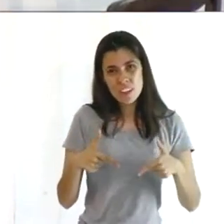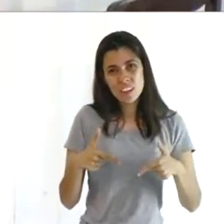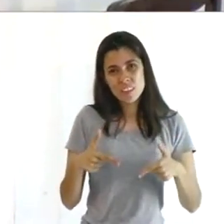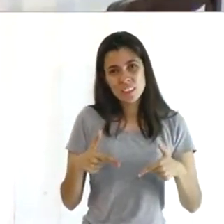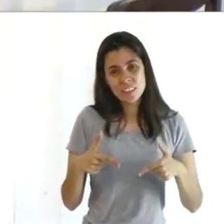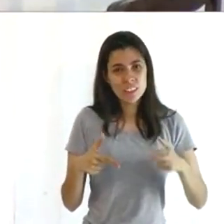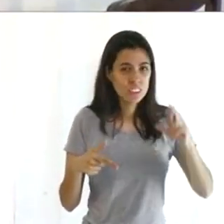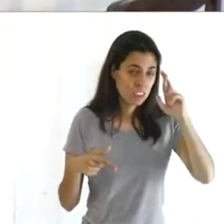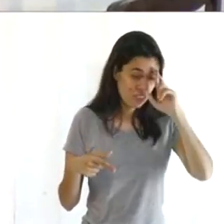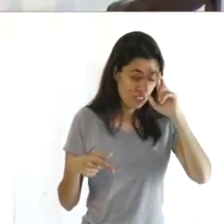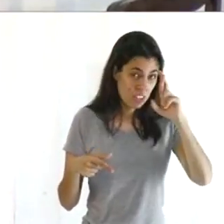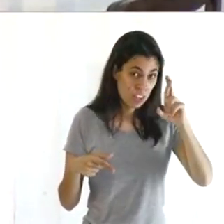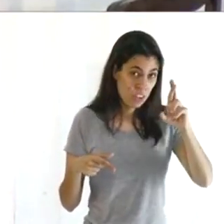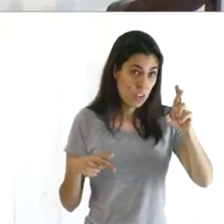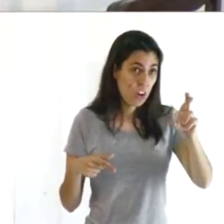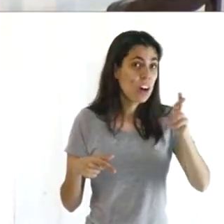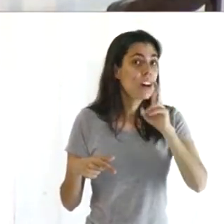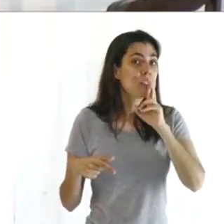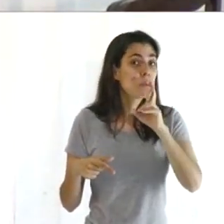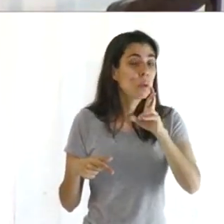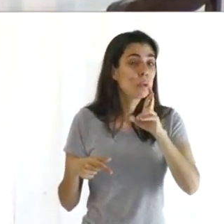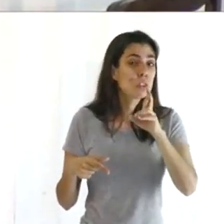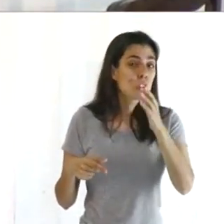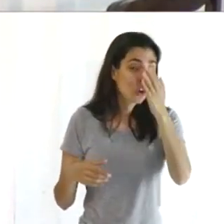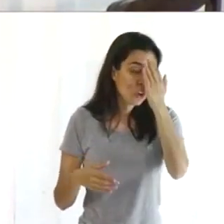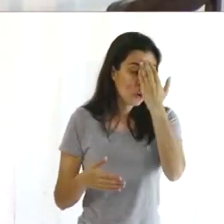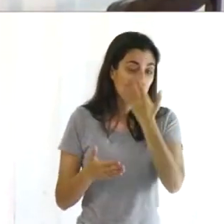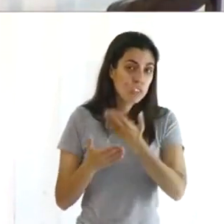Senhor está te dizendo: confie em mim,